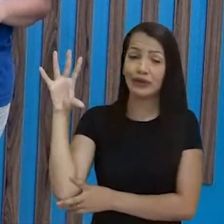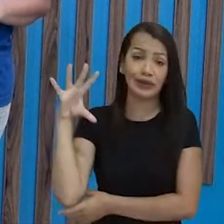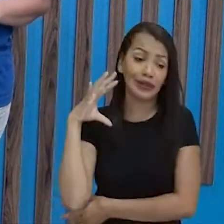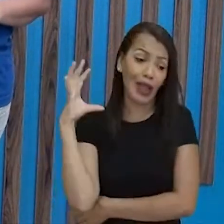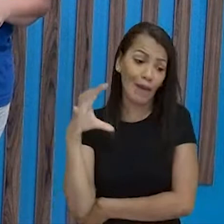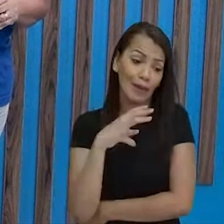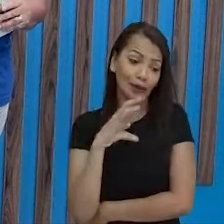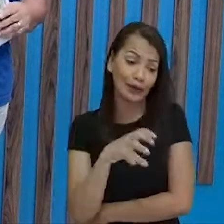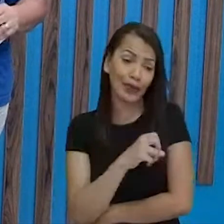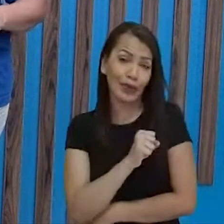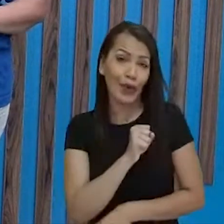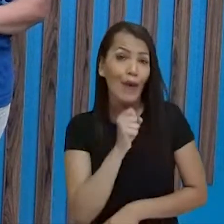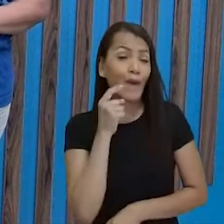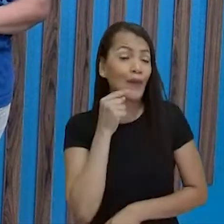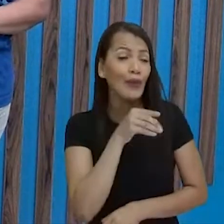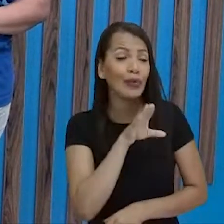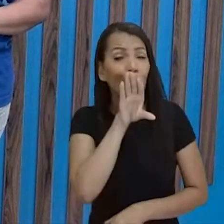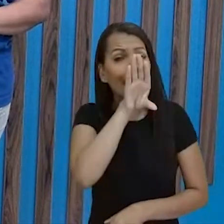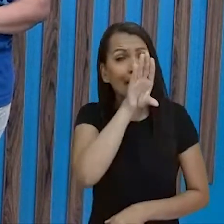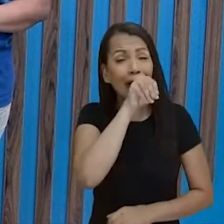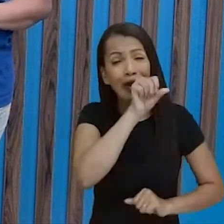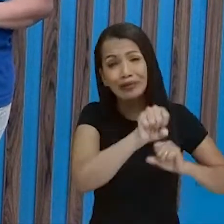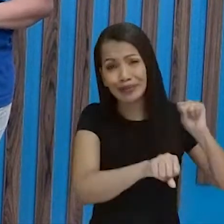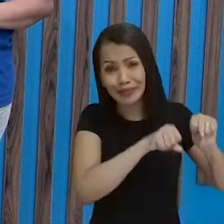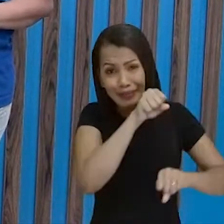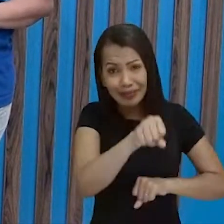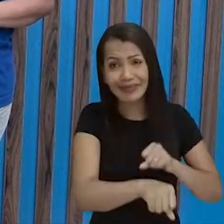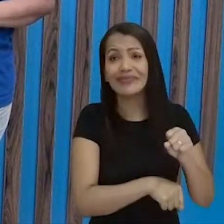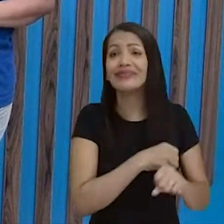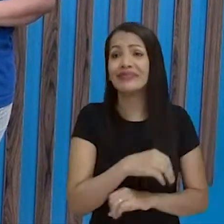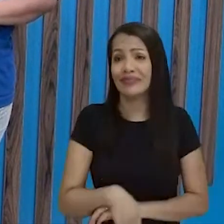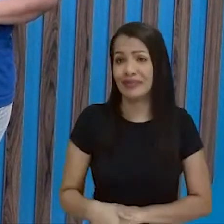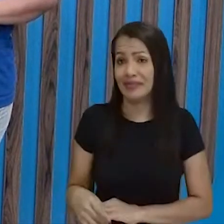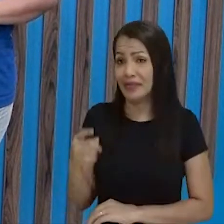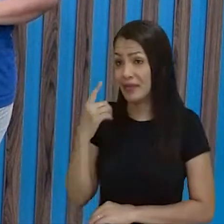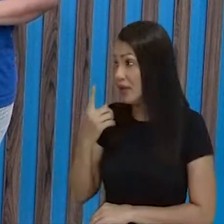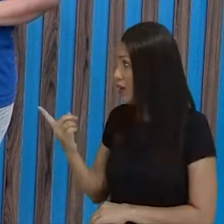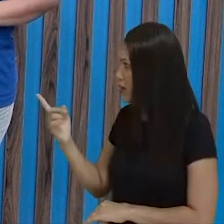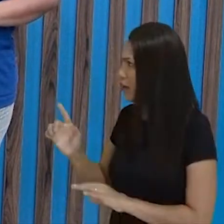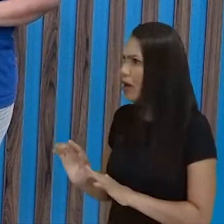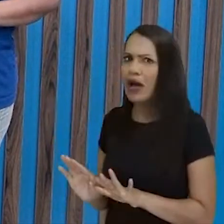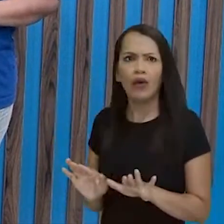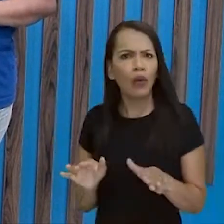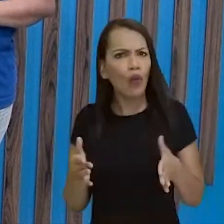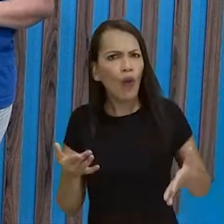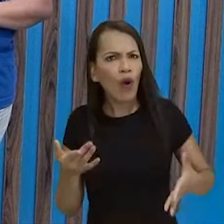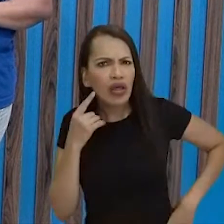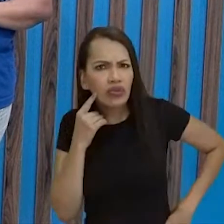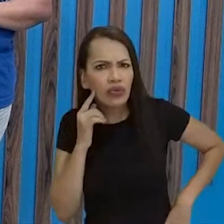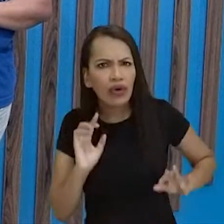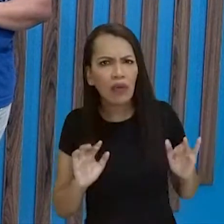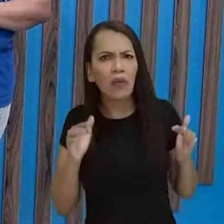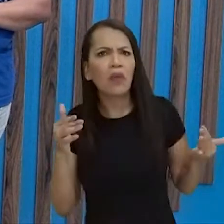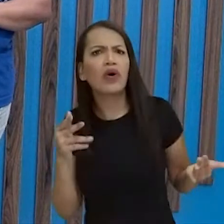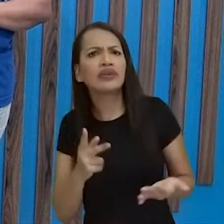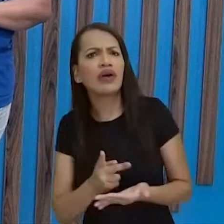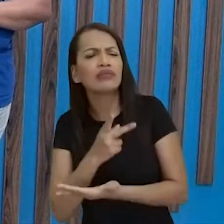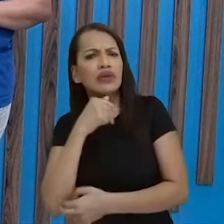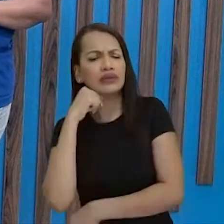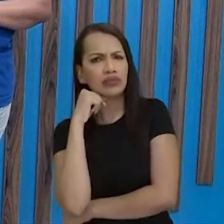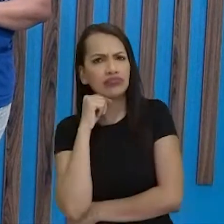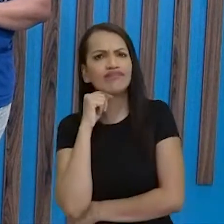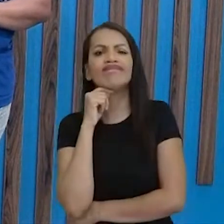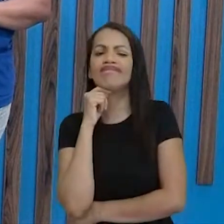Então, quem? A gente consegue encontrar isso no líder. O quê? Quem? Quando? Quando foi que isto